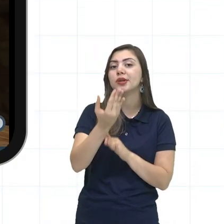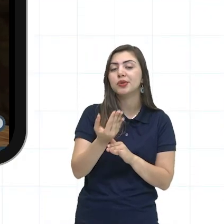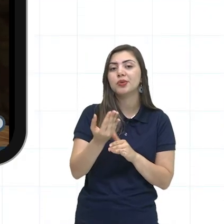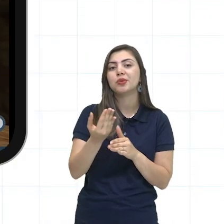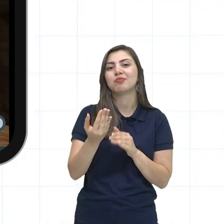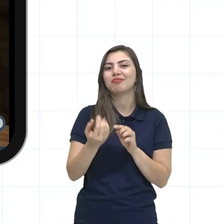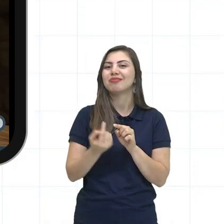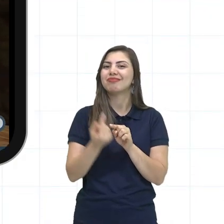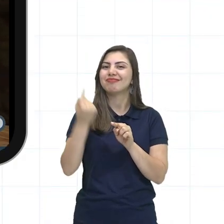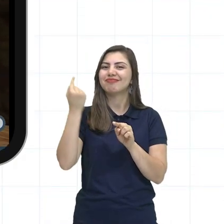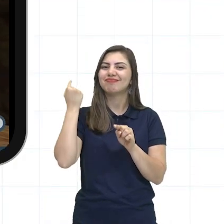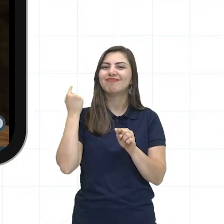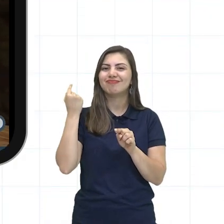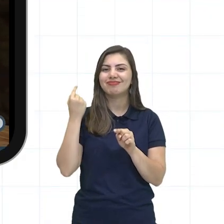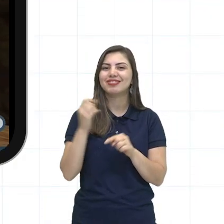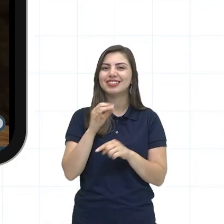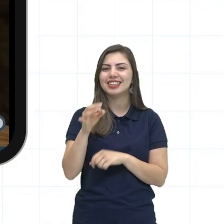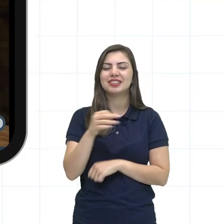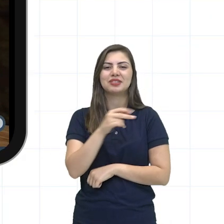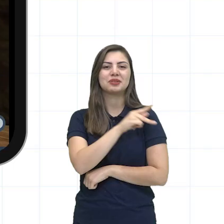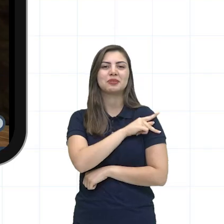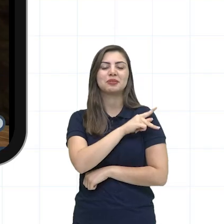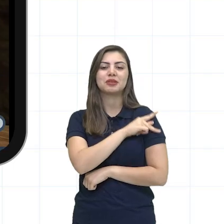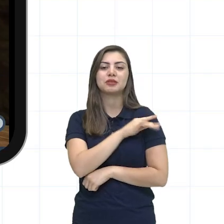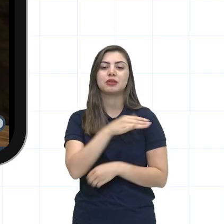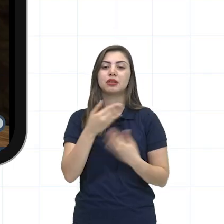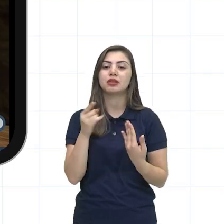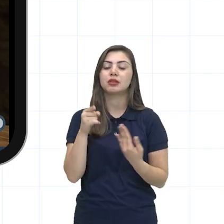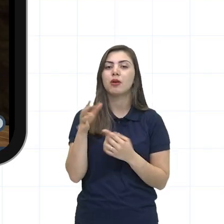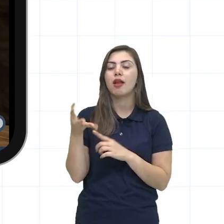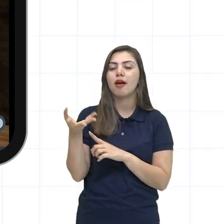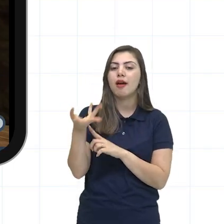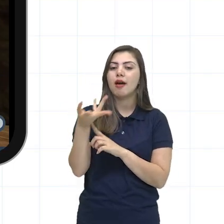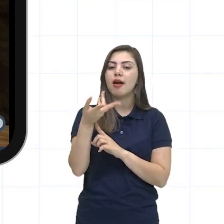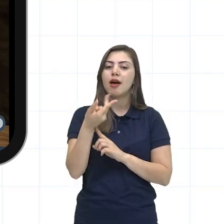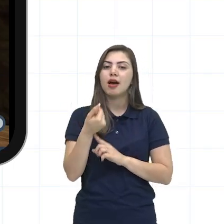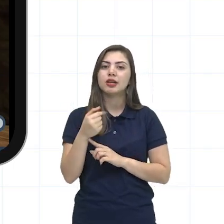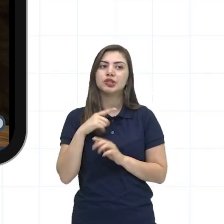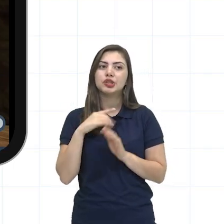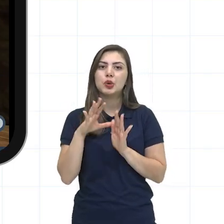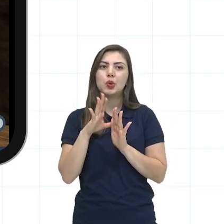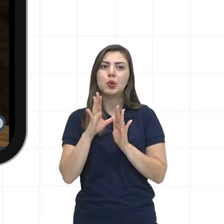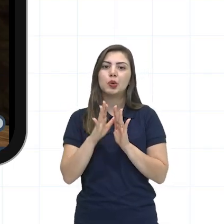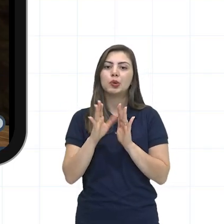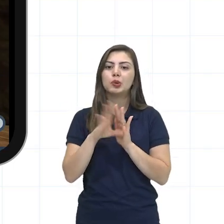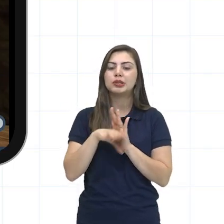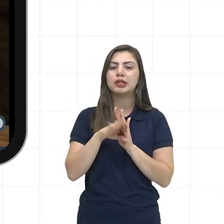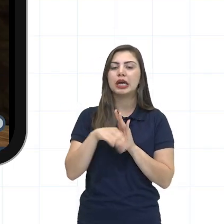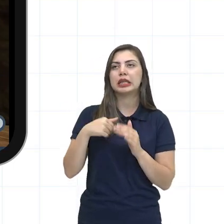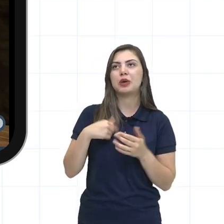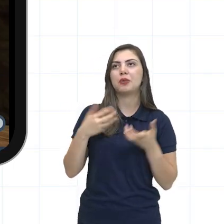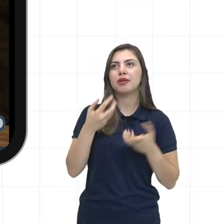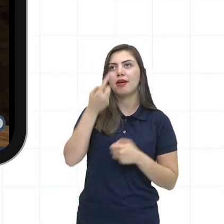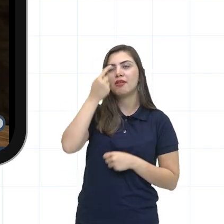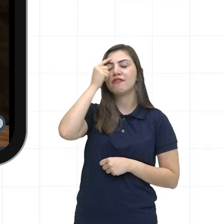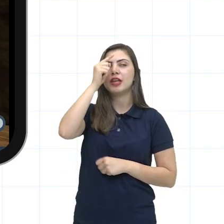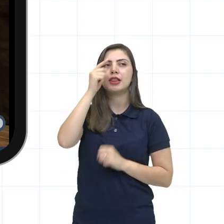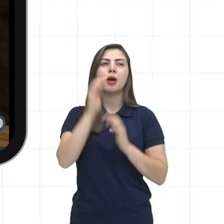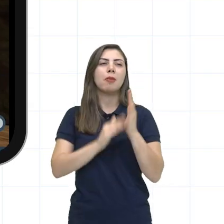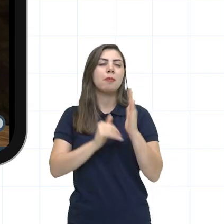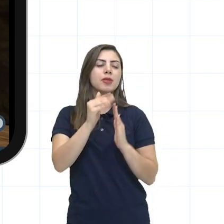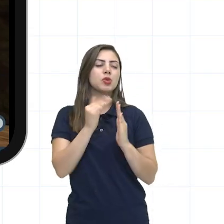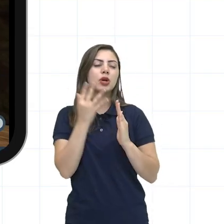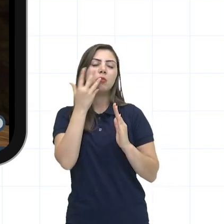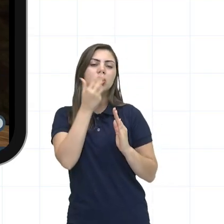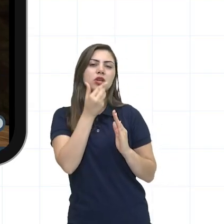fossem acontecer. Então, eles desenhavam ali para atrair, né, essa cena. Aí vocês me perguntam, professora, mas por que a gente tem que